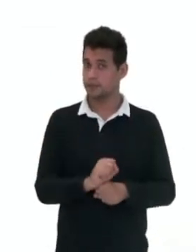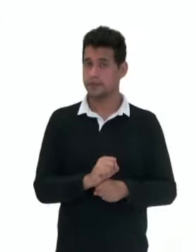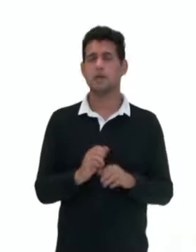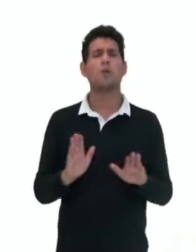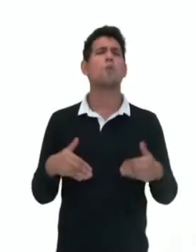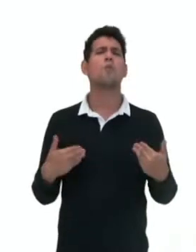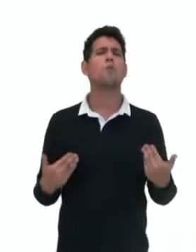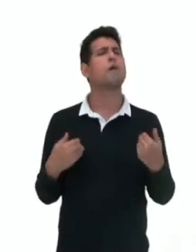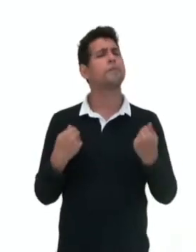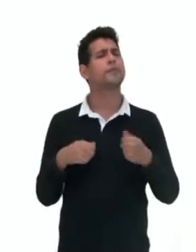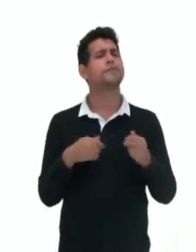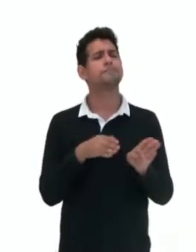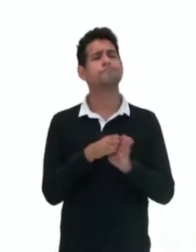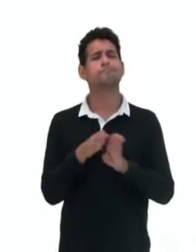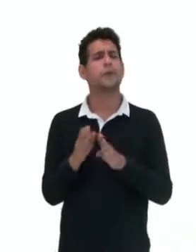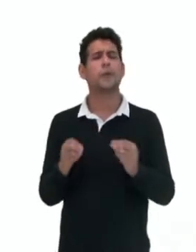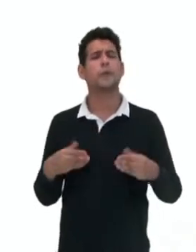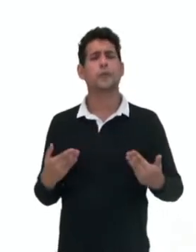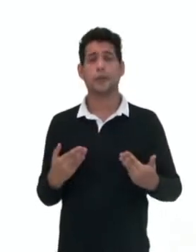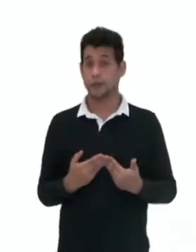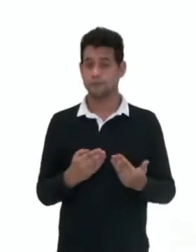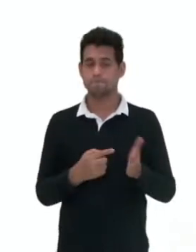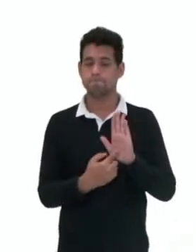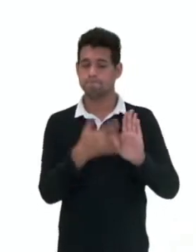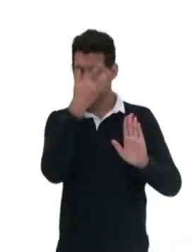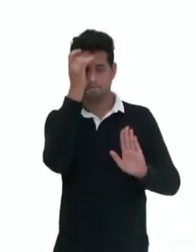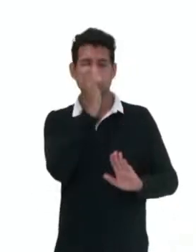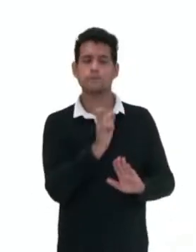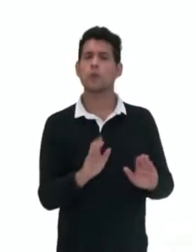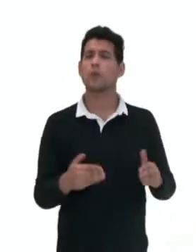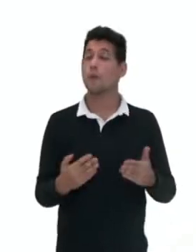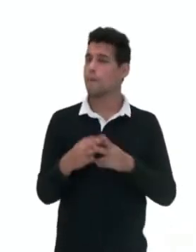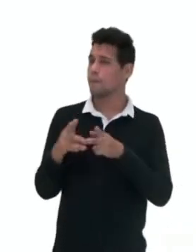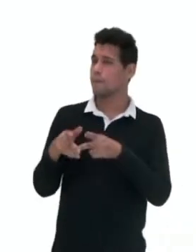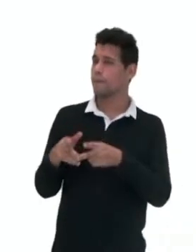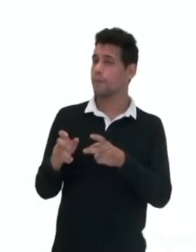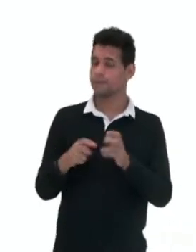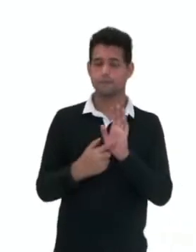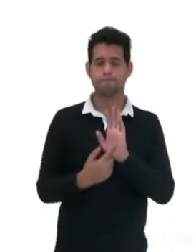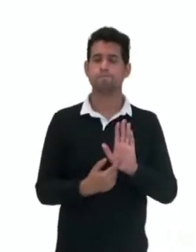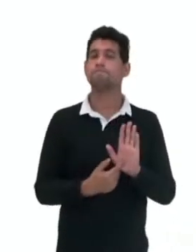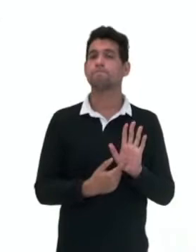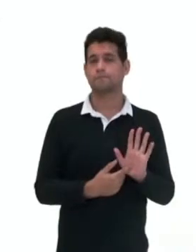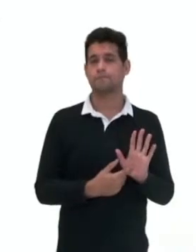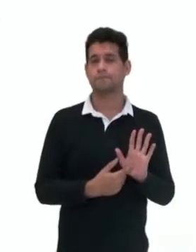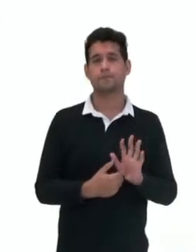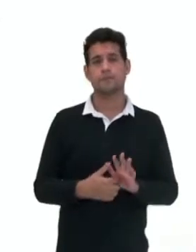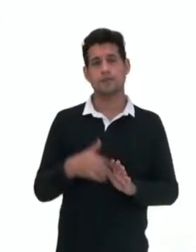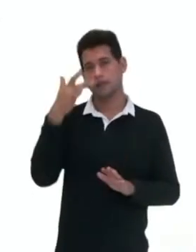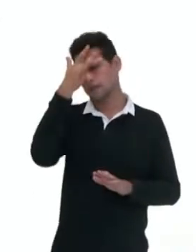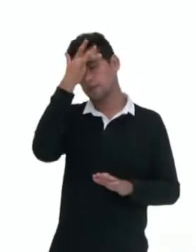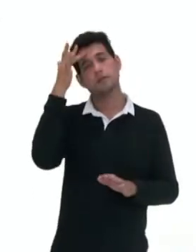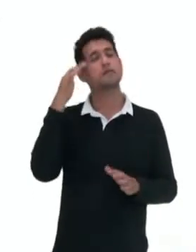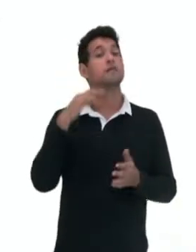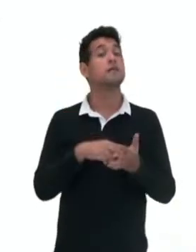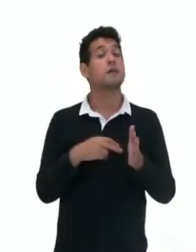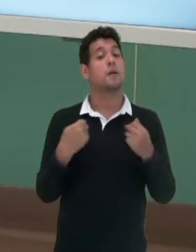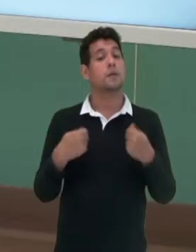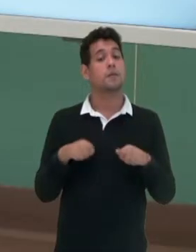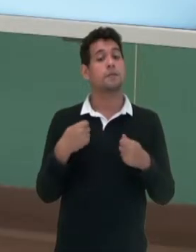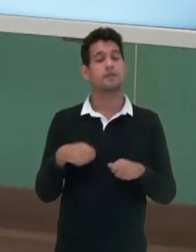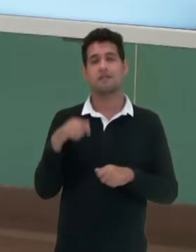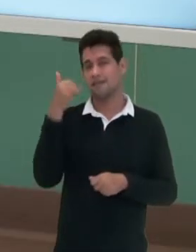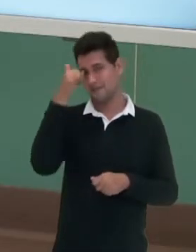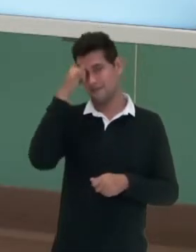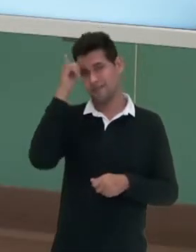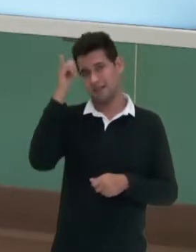Quais devem ser as recomendações para essas pessoas? Olha, observem bem o que a pessoa quer. As pessoas querem evitar